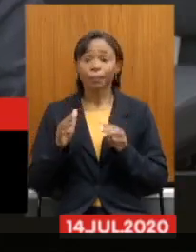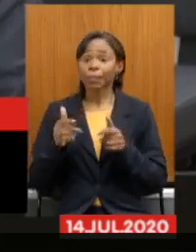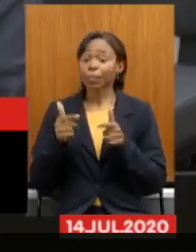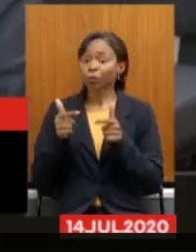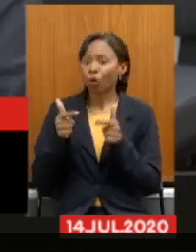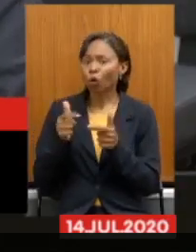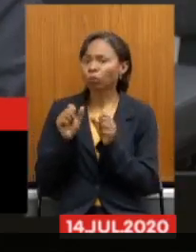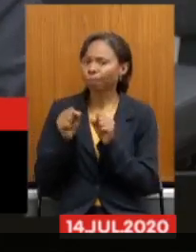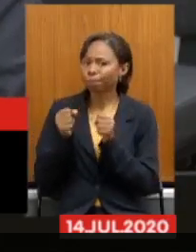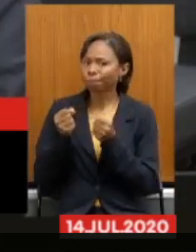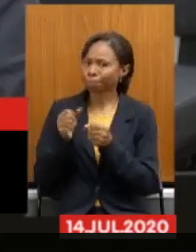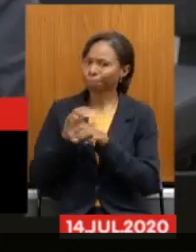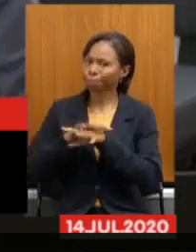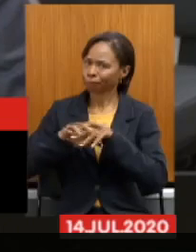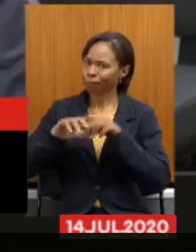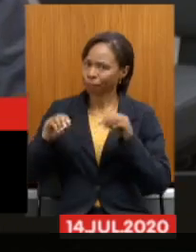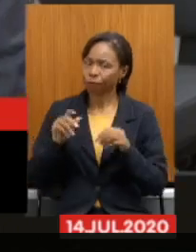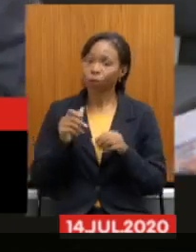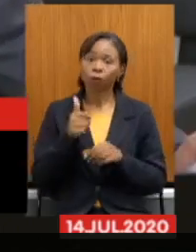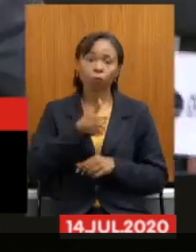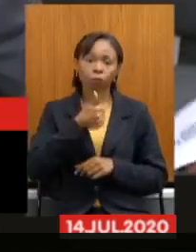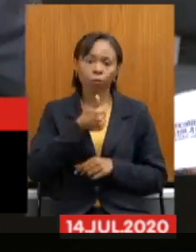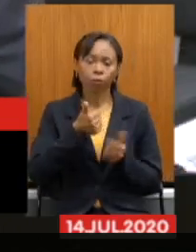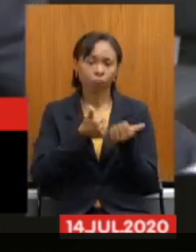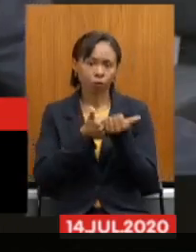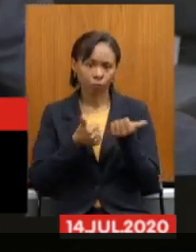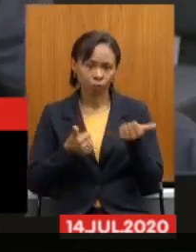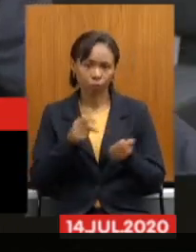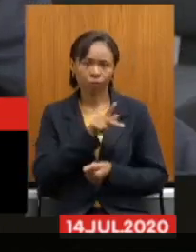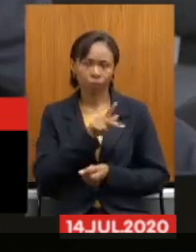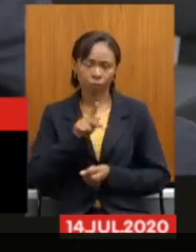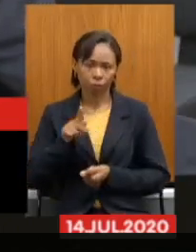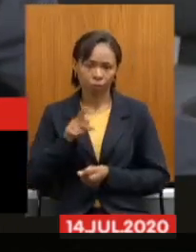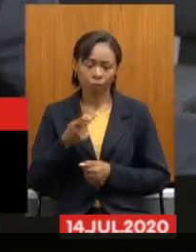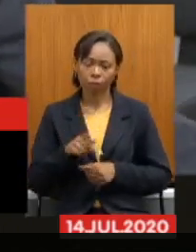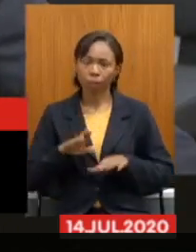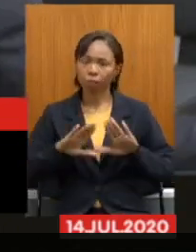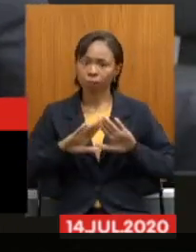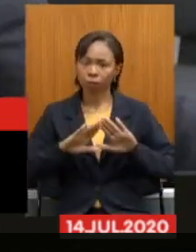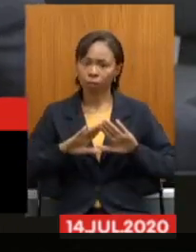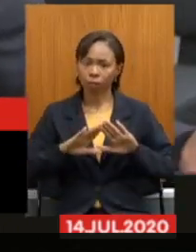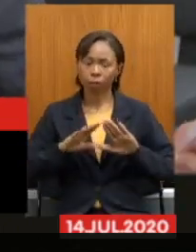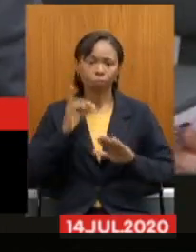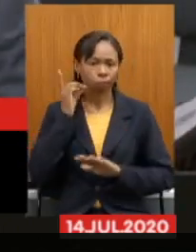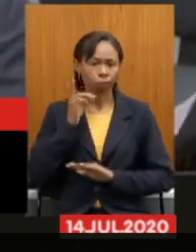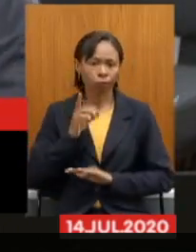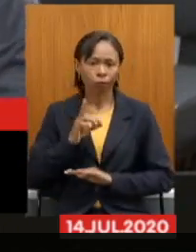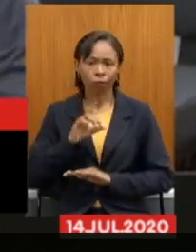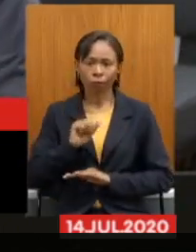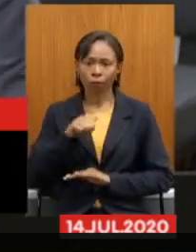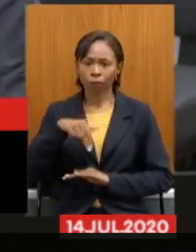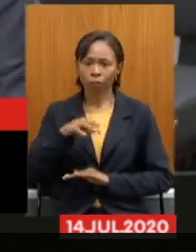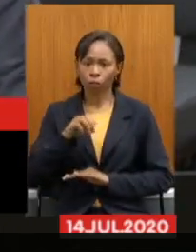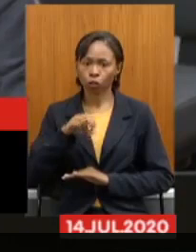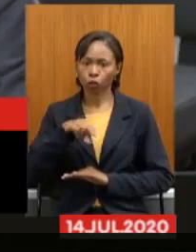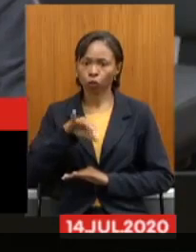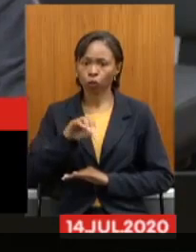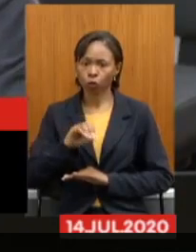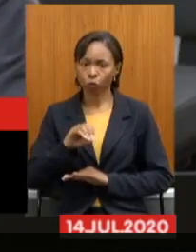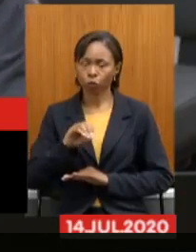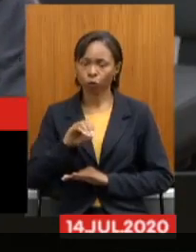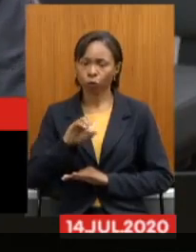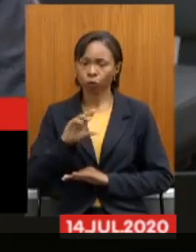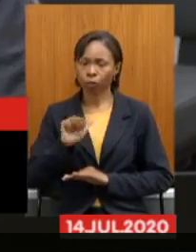primeiro vice-presidente da Assembleia, deputado Antônio Carlos Arantes registrando também a presença